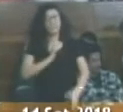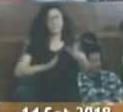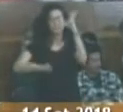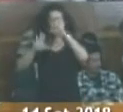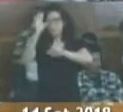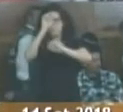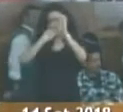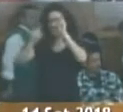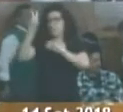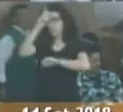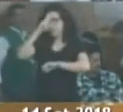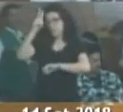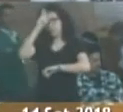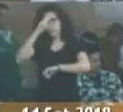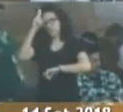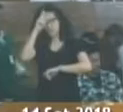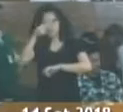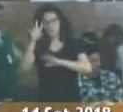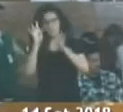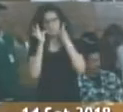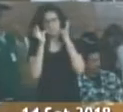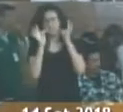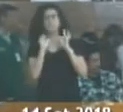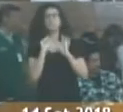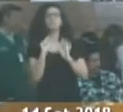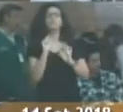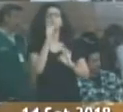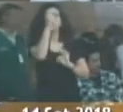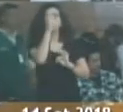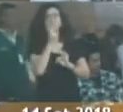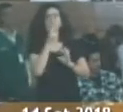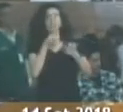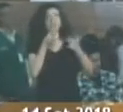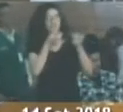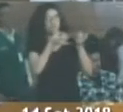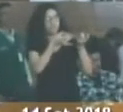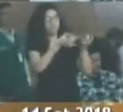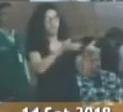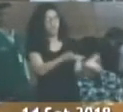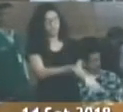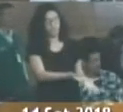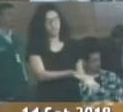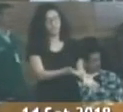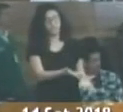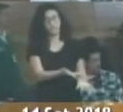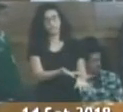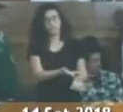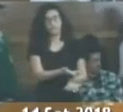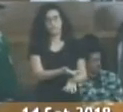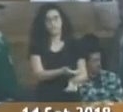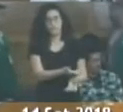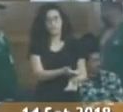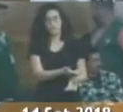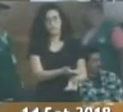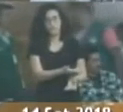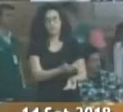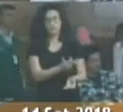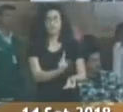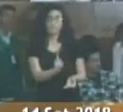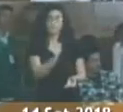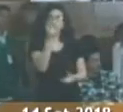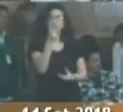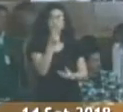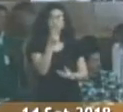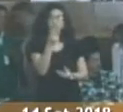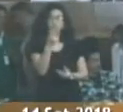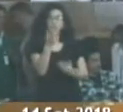história, testemunho do que é o abandono de uma preciosidade como a